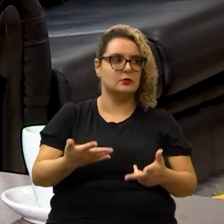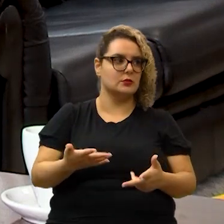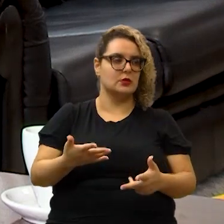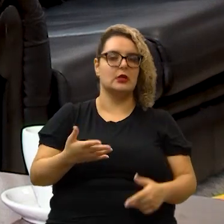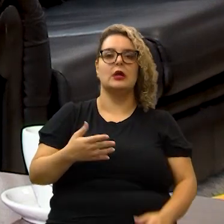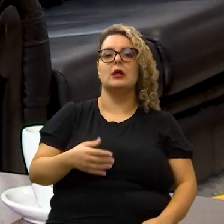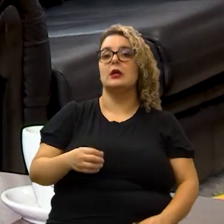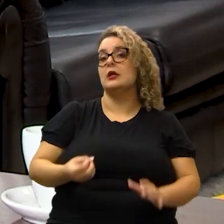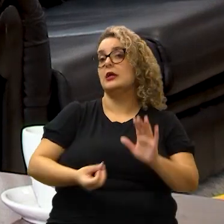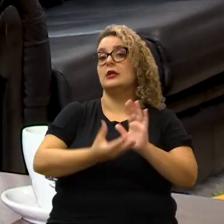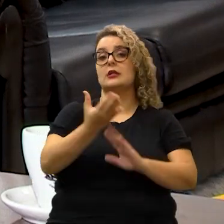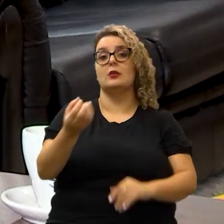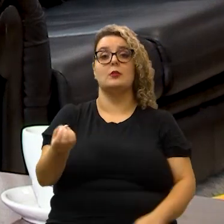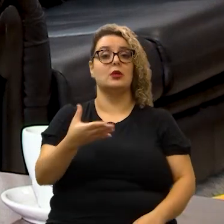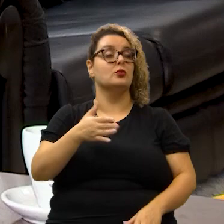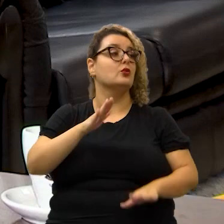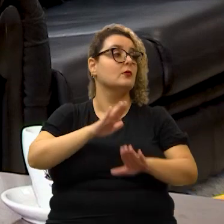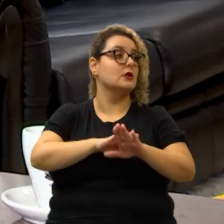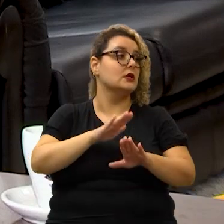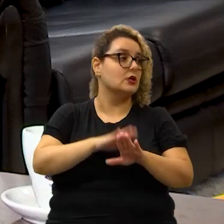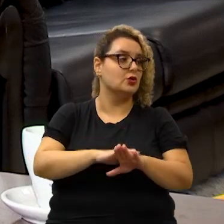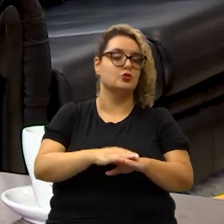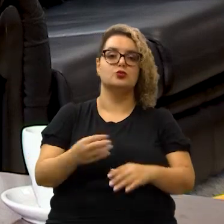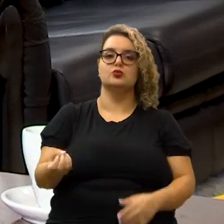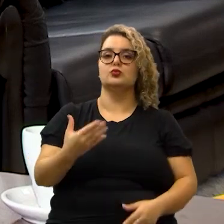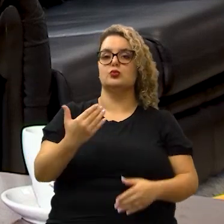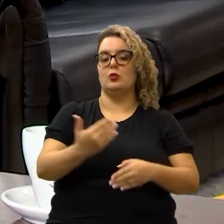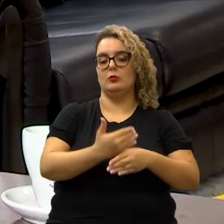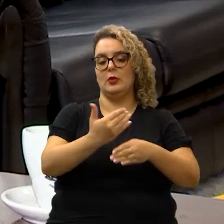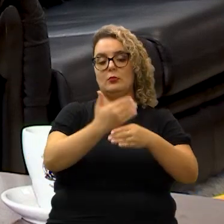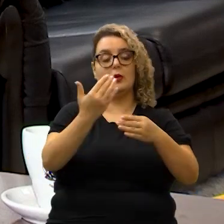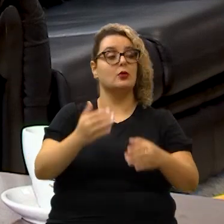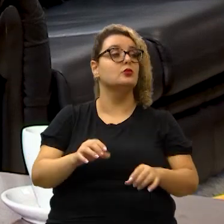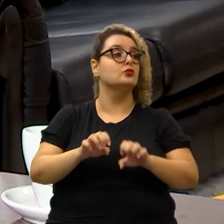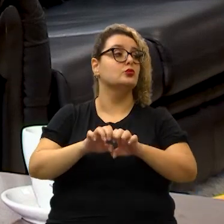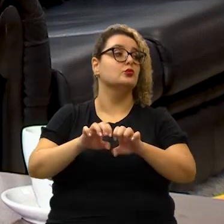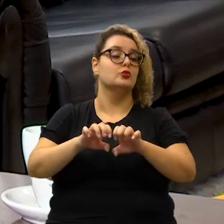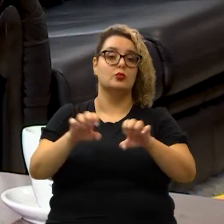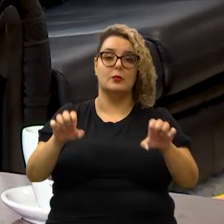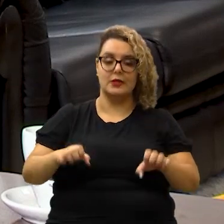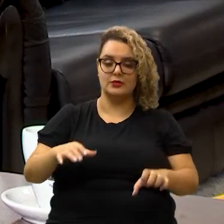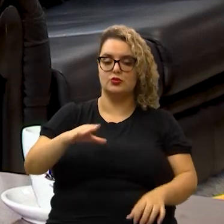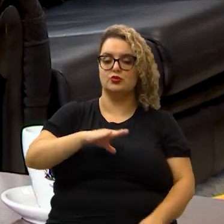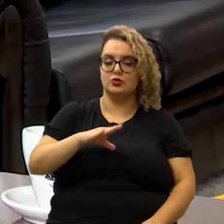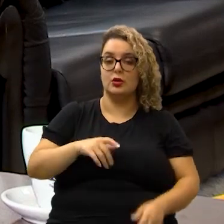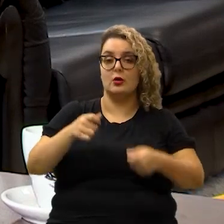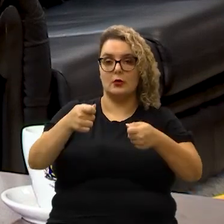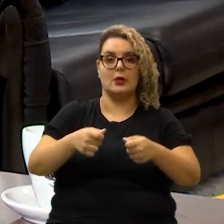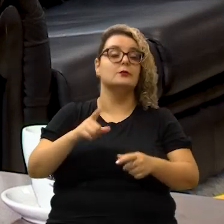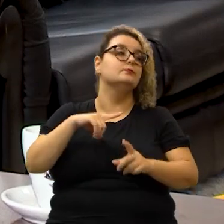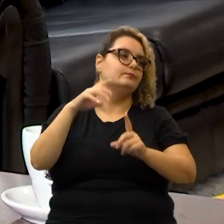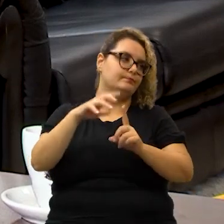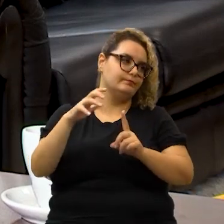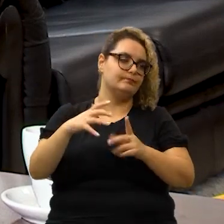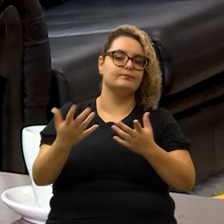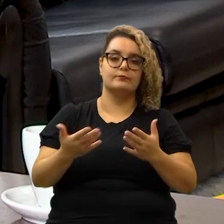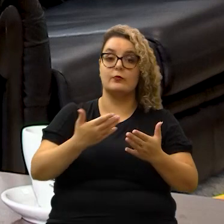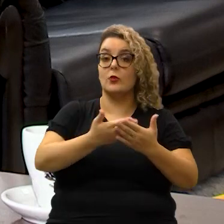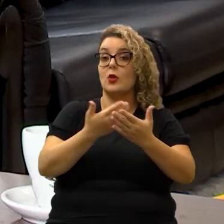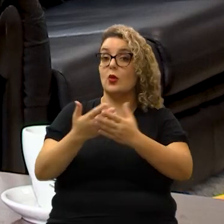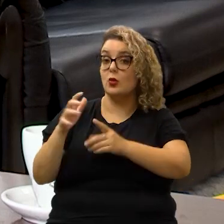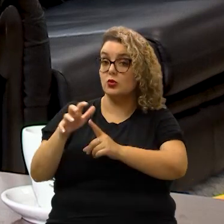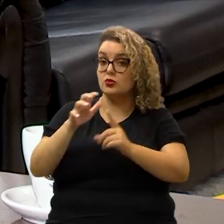nova atividade, implantar um novo empreendimento numa cidade já consolidada, isso traz impactos. E o estudo de impacto de